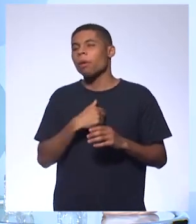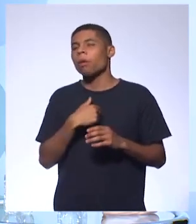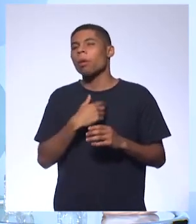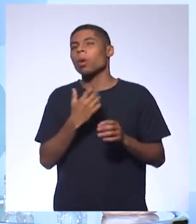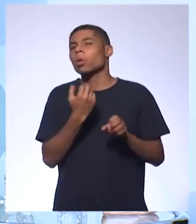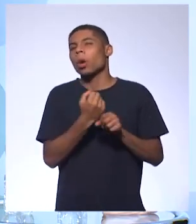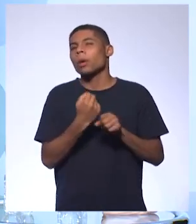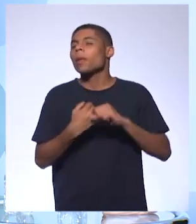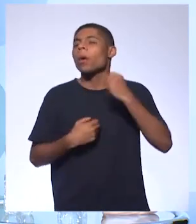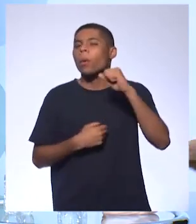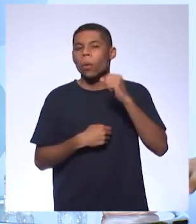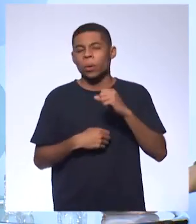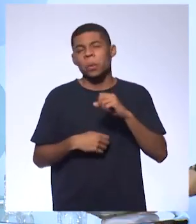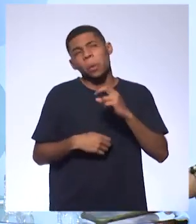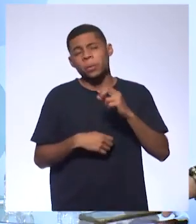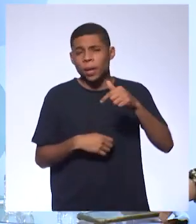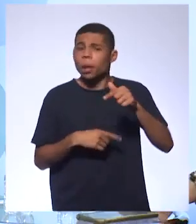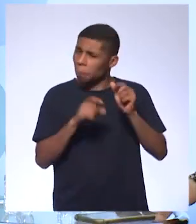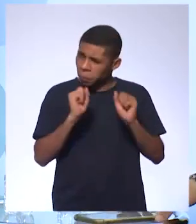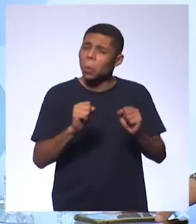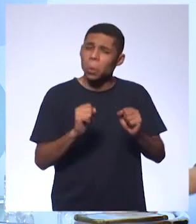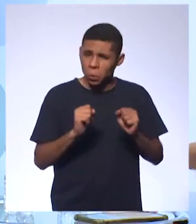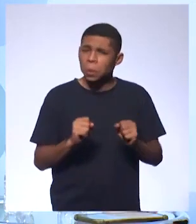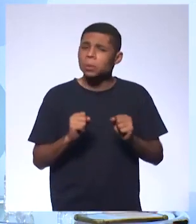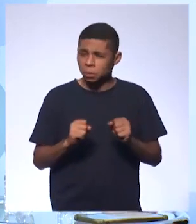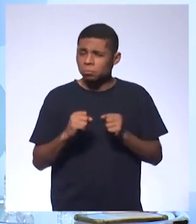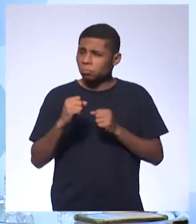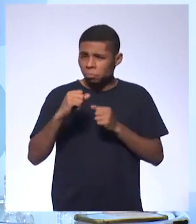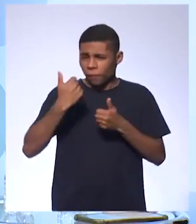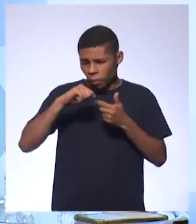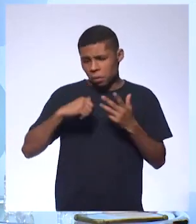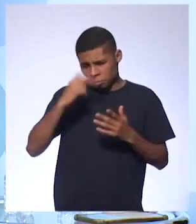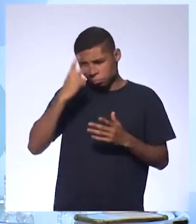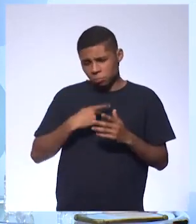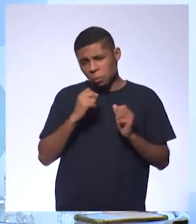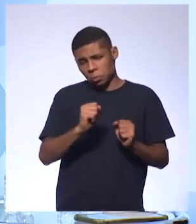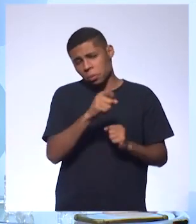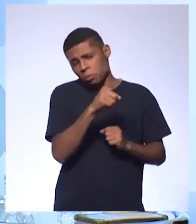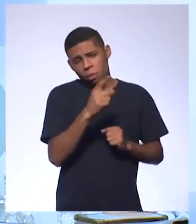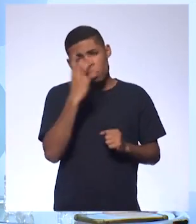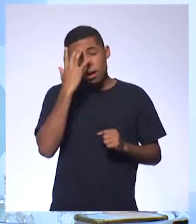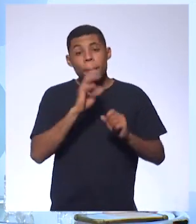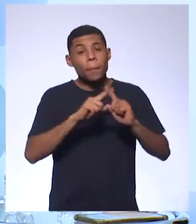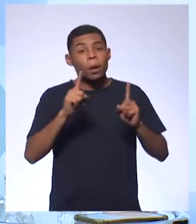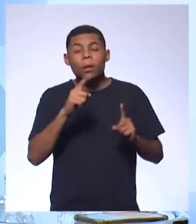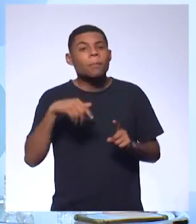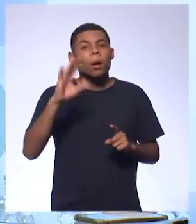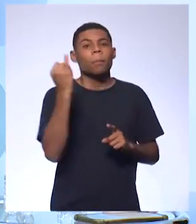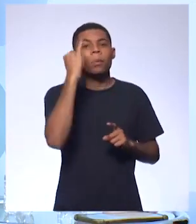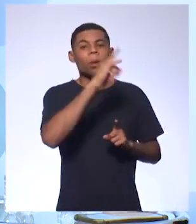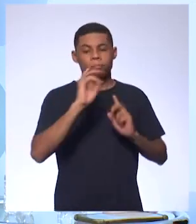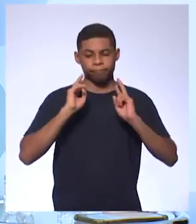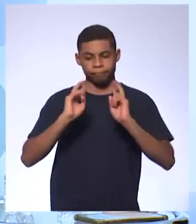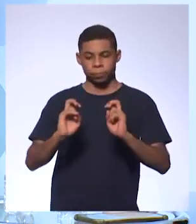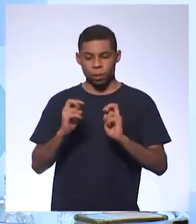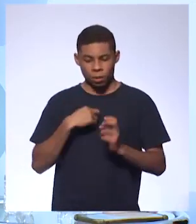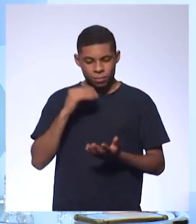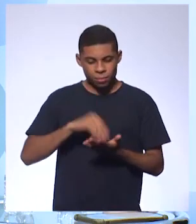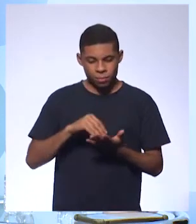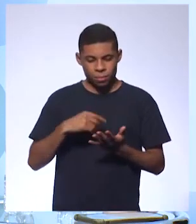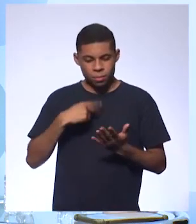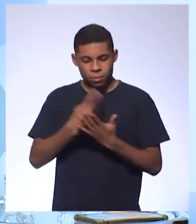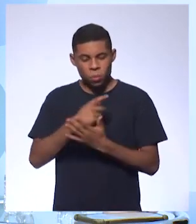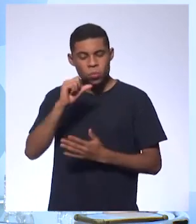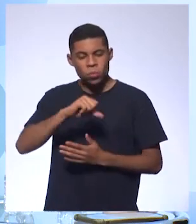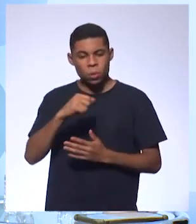8, ou é 7, ele até pode se dar uma nota, mas é mais importante que ele perceba aonde ele falhou, o